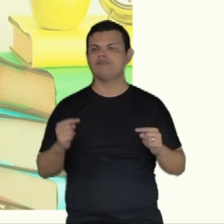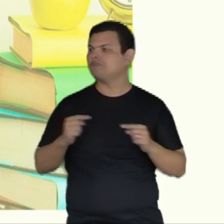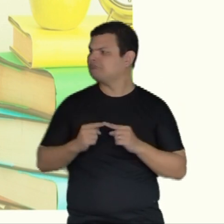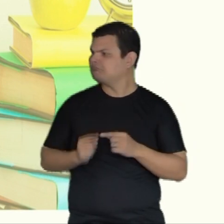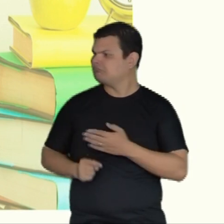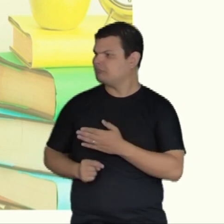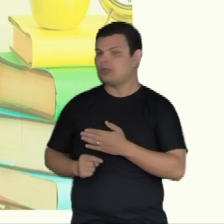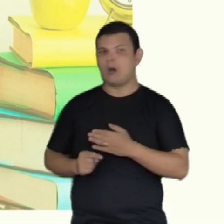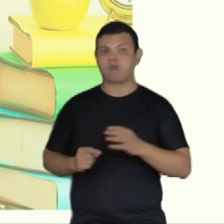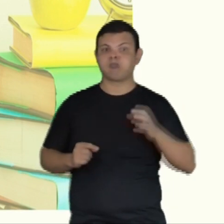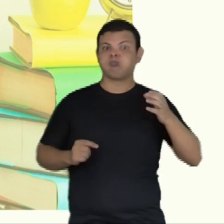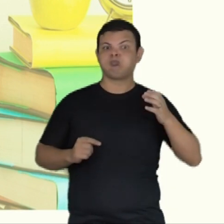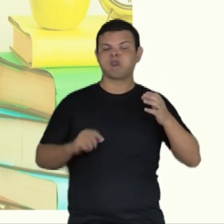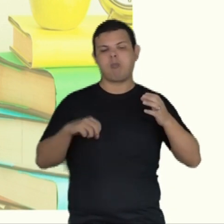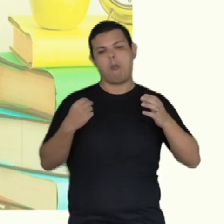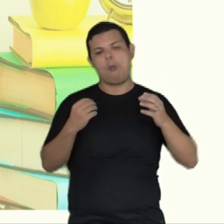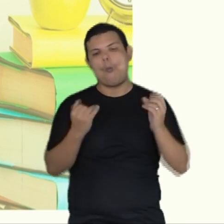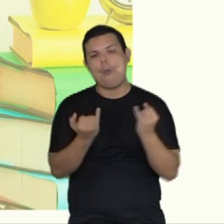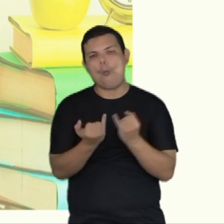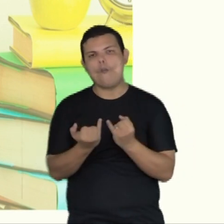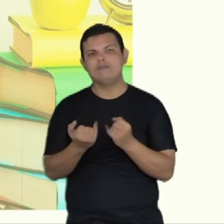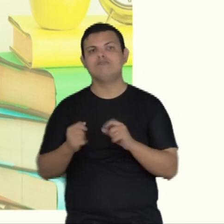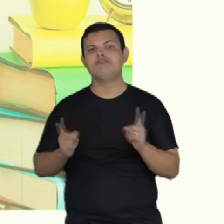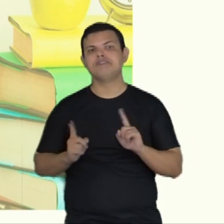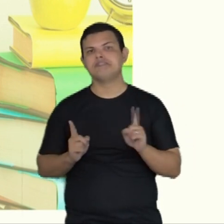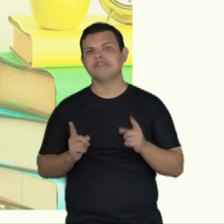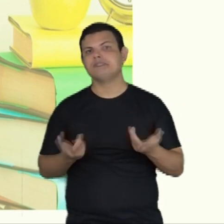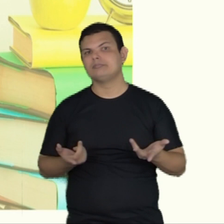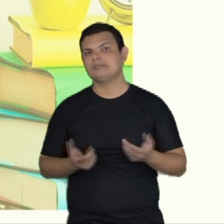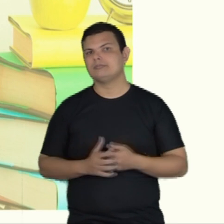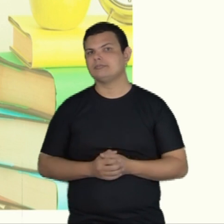está cheio ou vazio? Analisa aí.